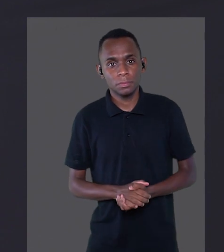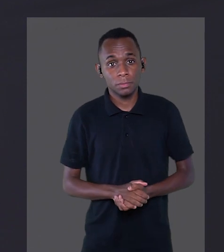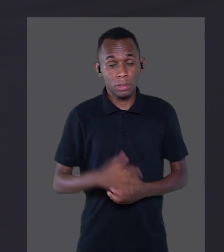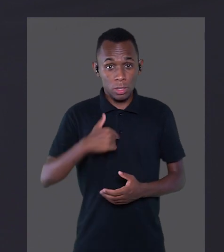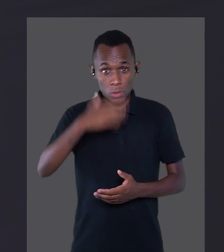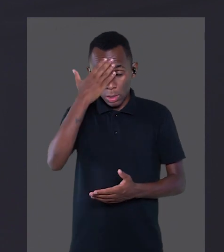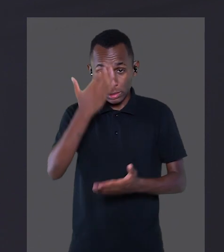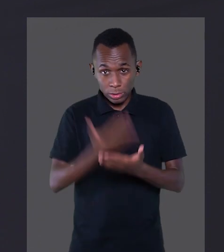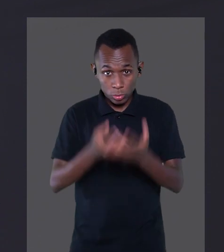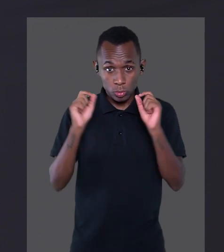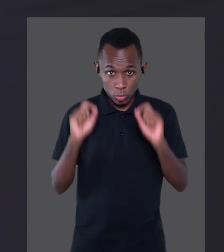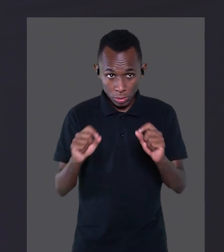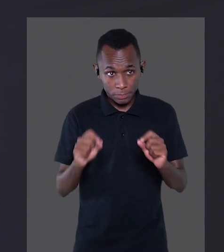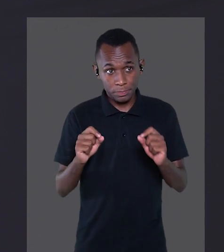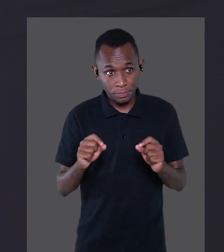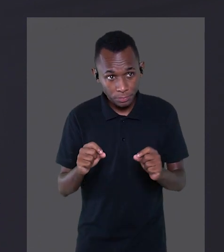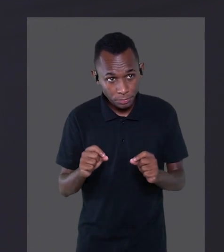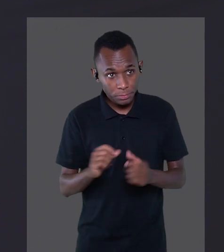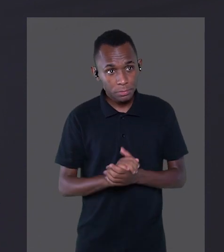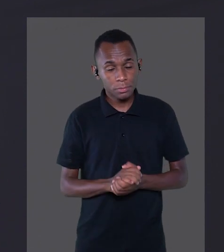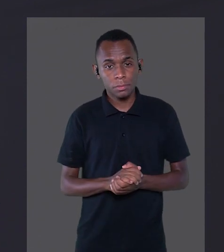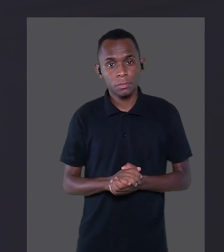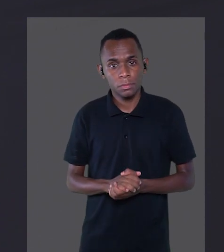E eu acho que, enfim,